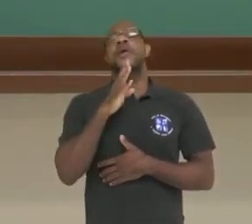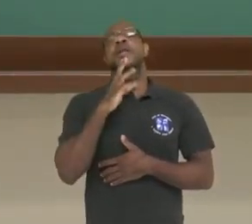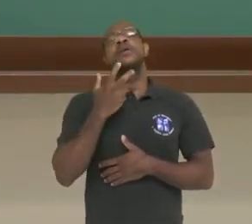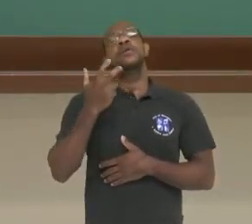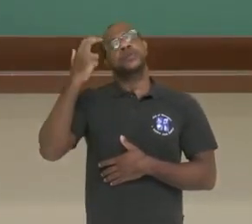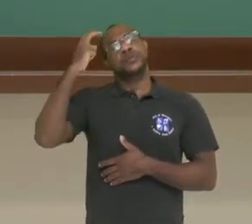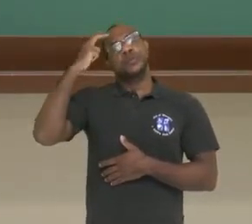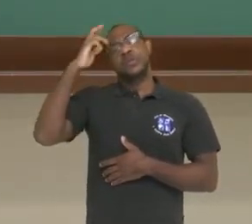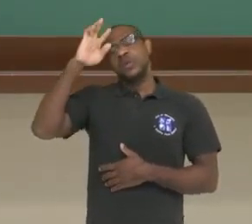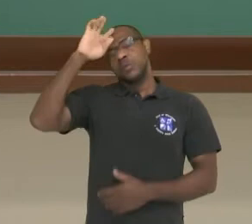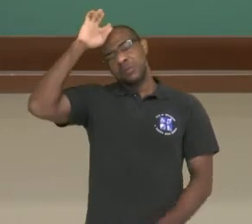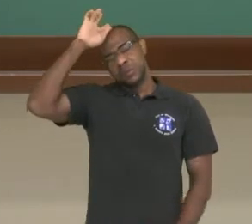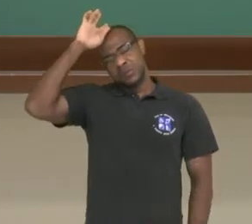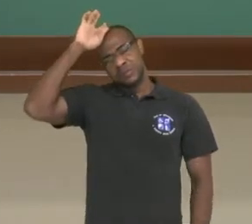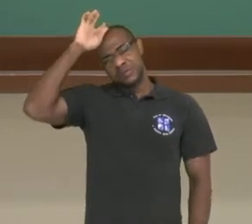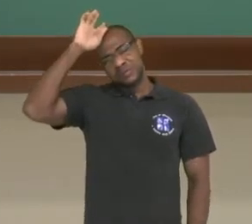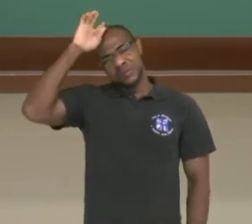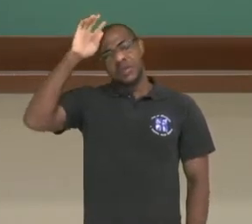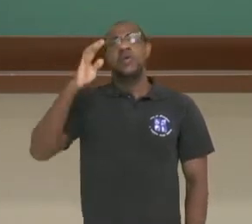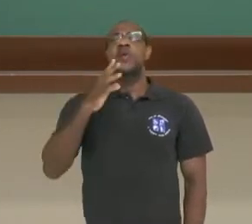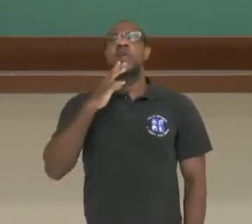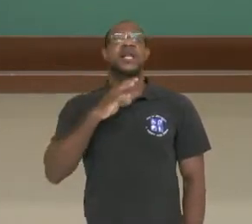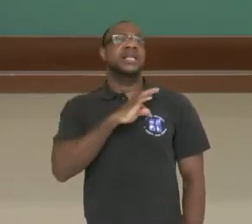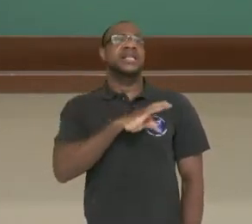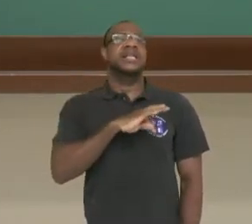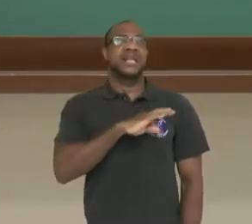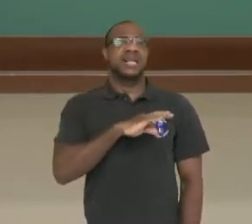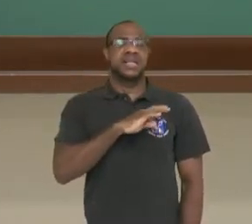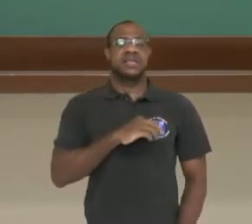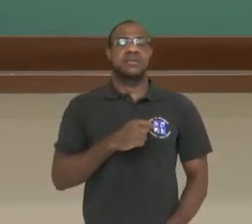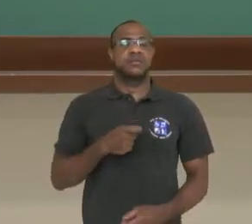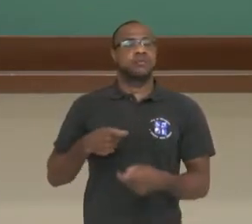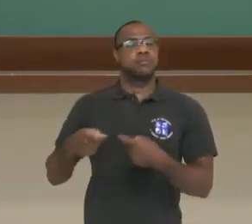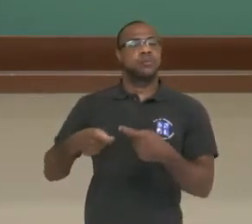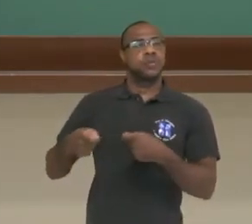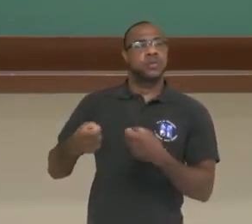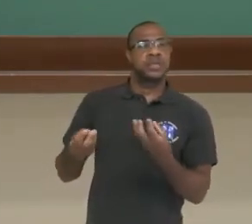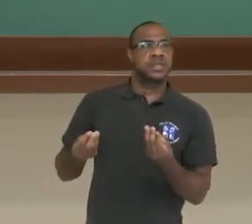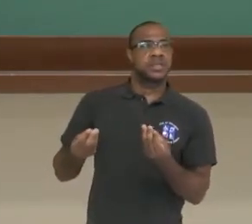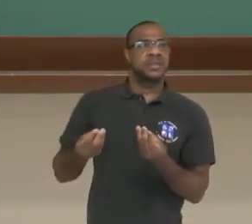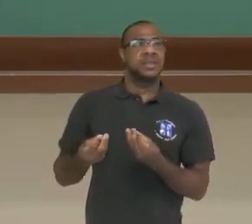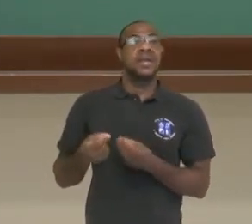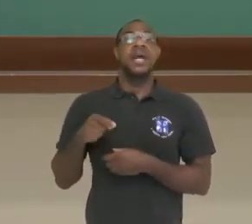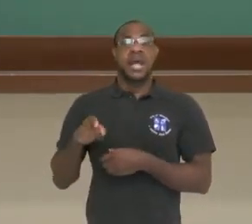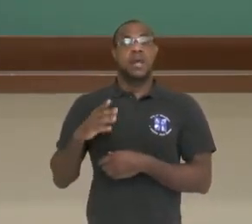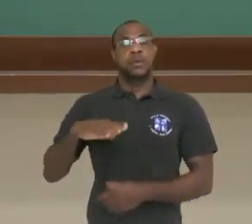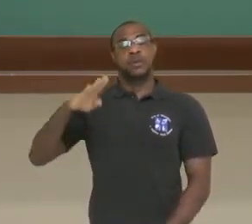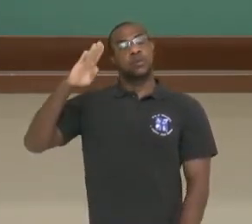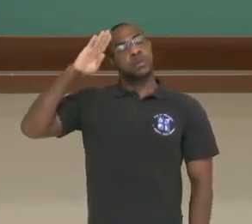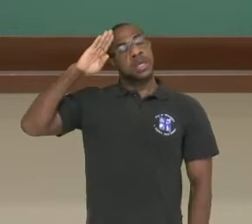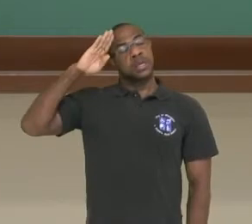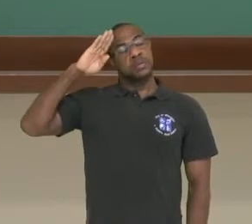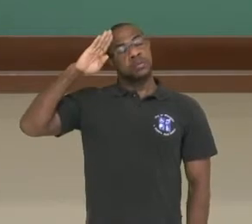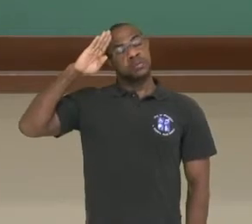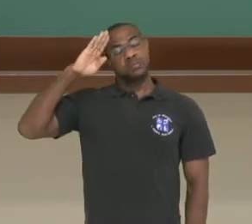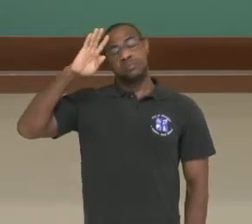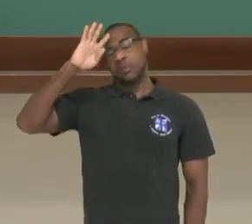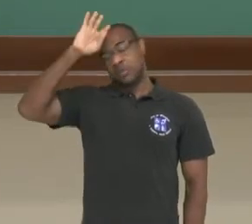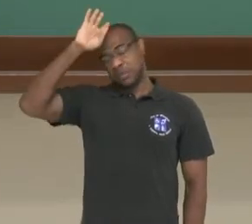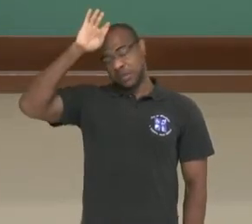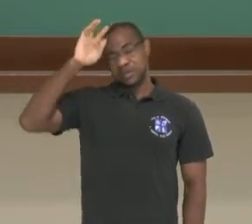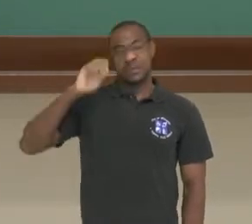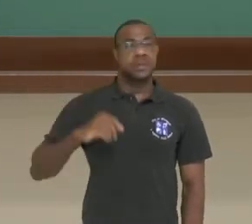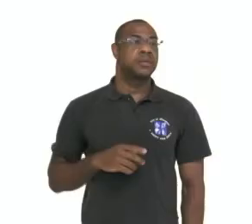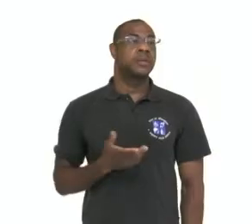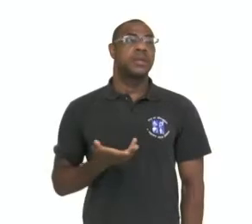romana, conhecia a técnica de luta do exército romano. Ele foi um soldado romano, chegou